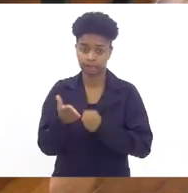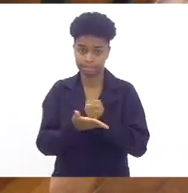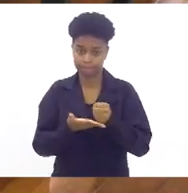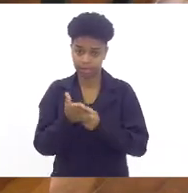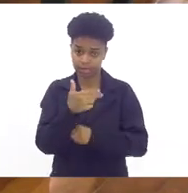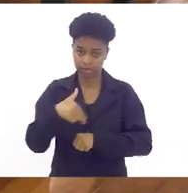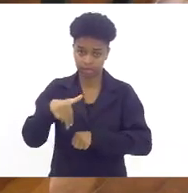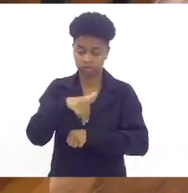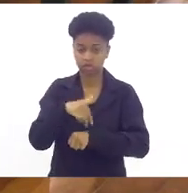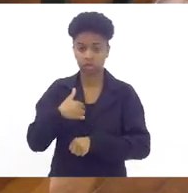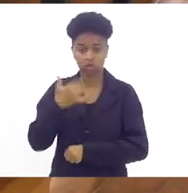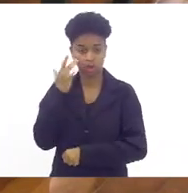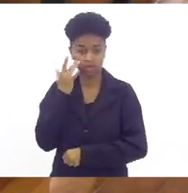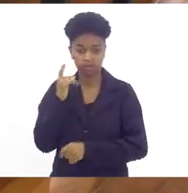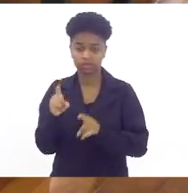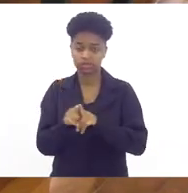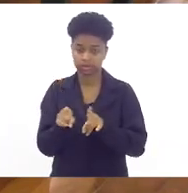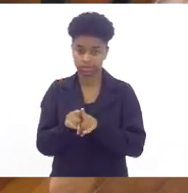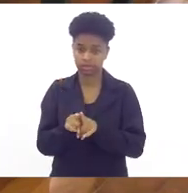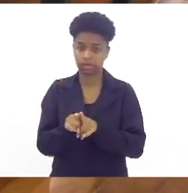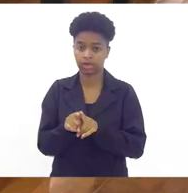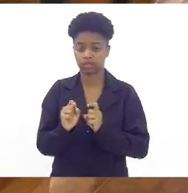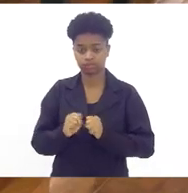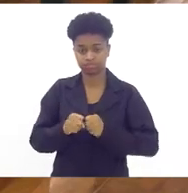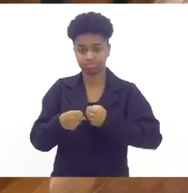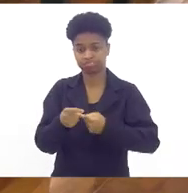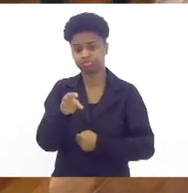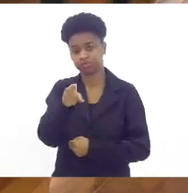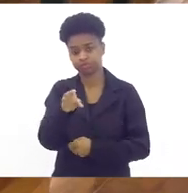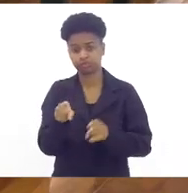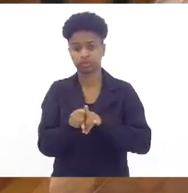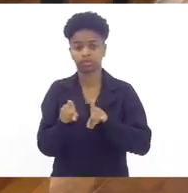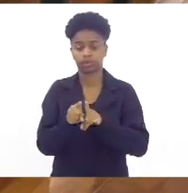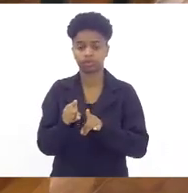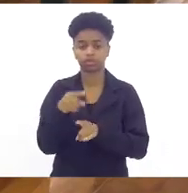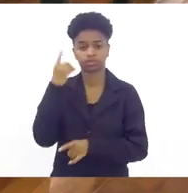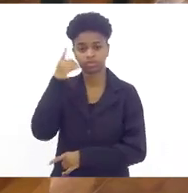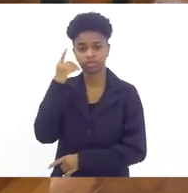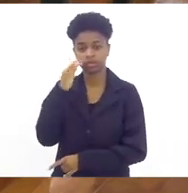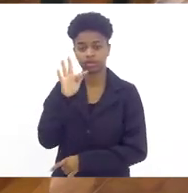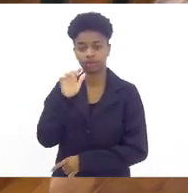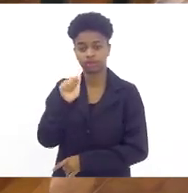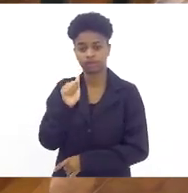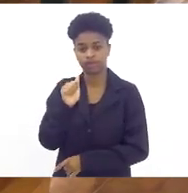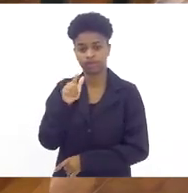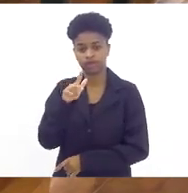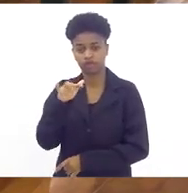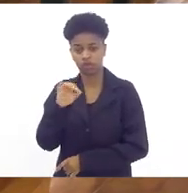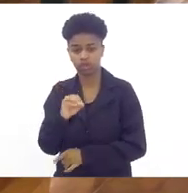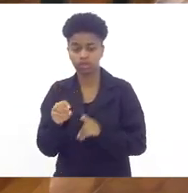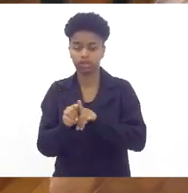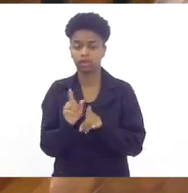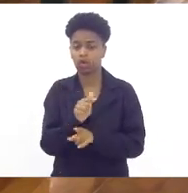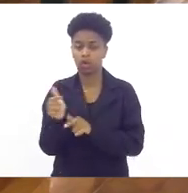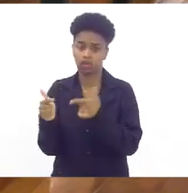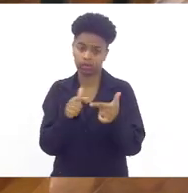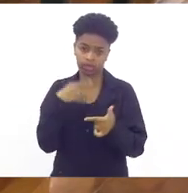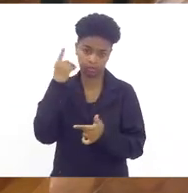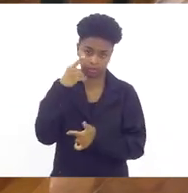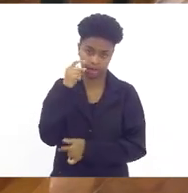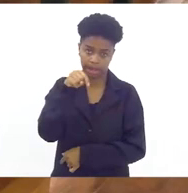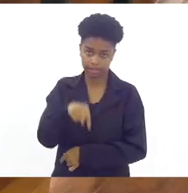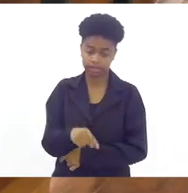que acho que tem sido também Deputado Flávio Serafim de outros deputados aqui dessa casa e